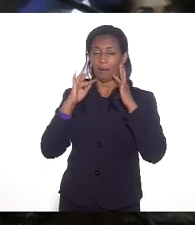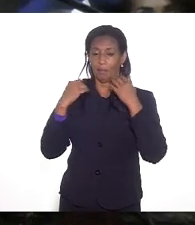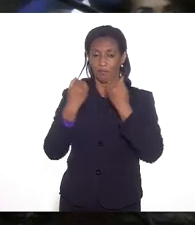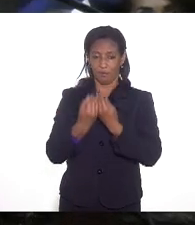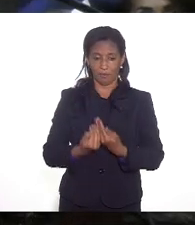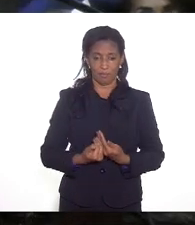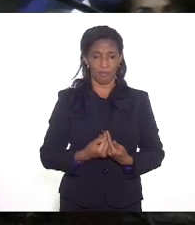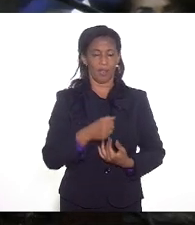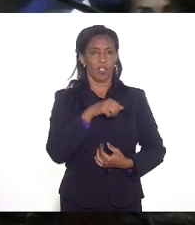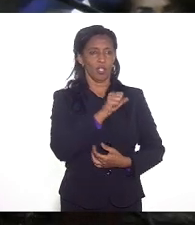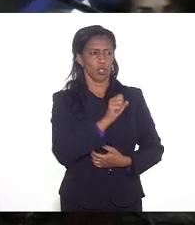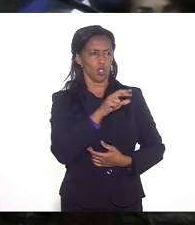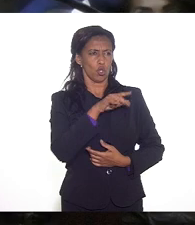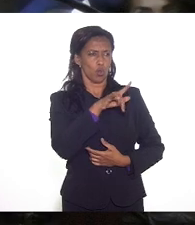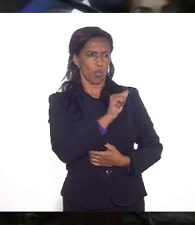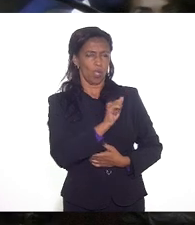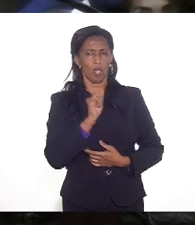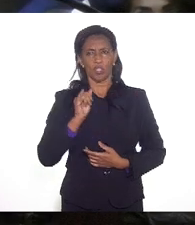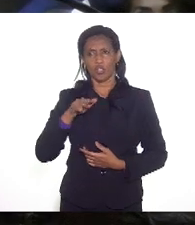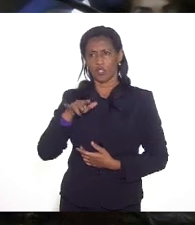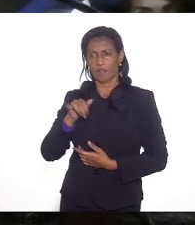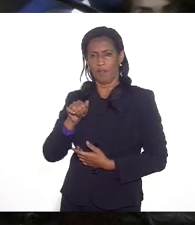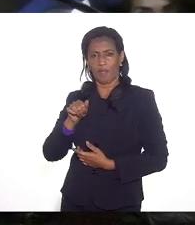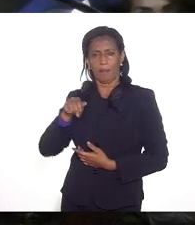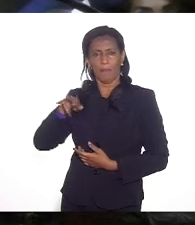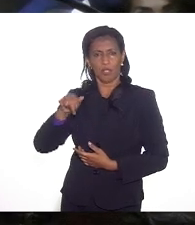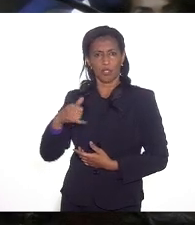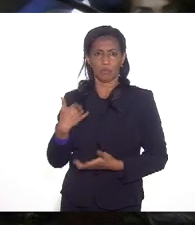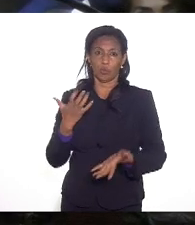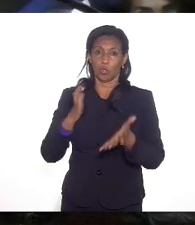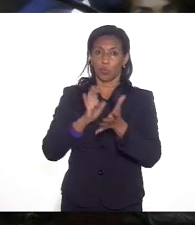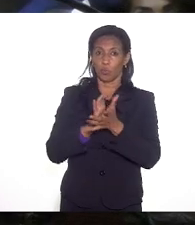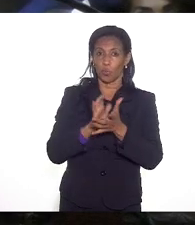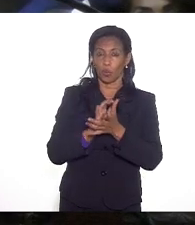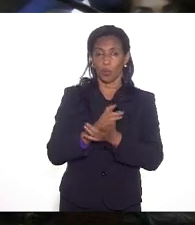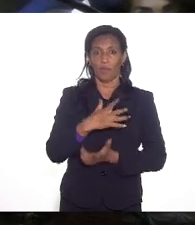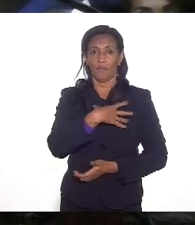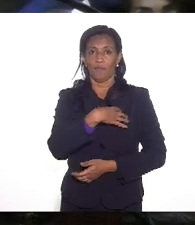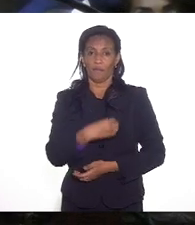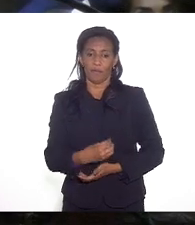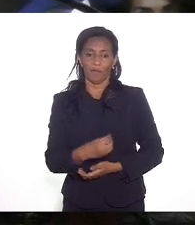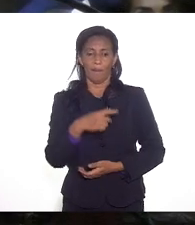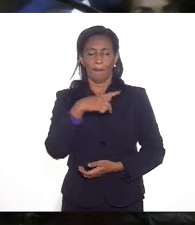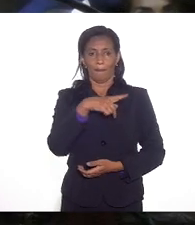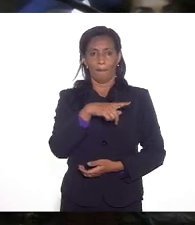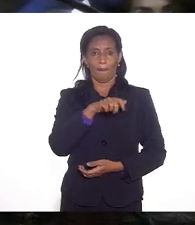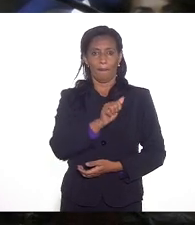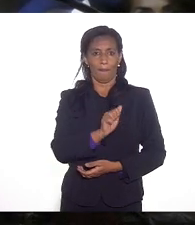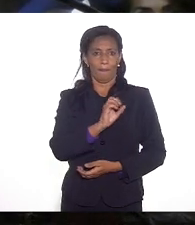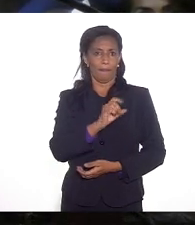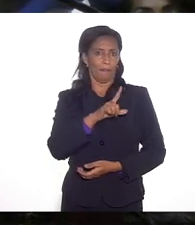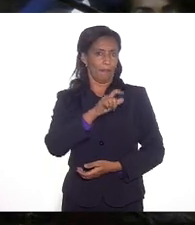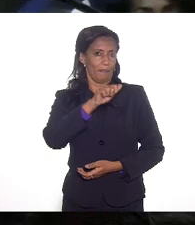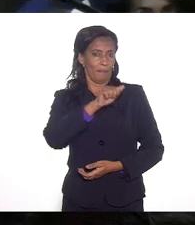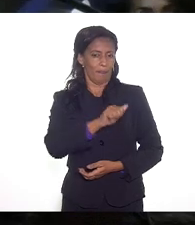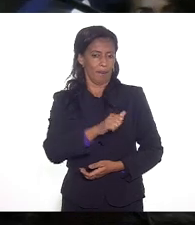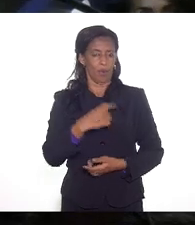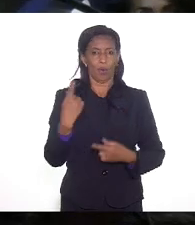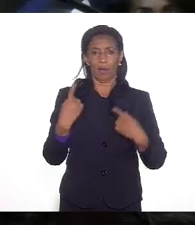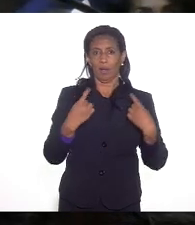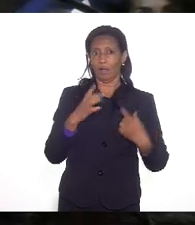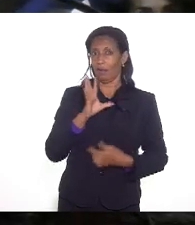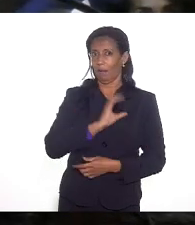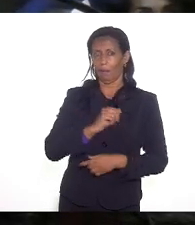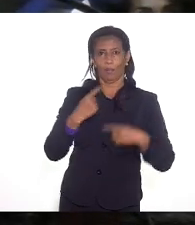pai vai Machado minha mãe Solange é a minha esposa de Nanda minhas filhas Paola que adora política Ana